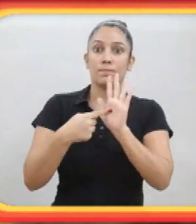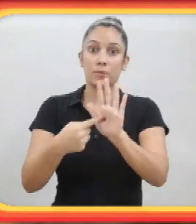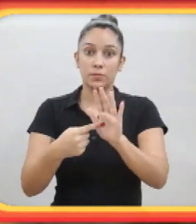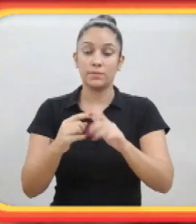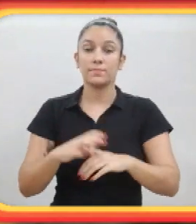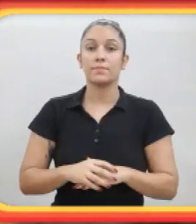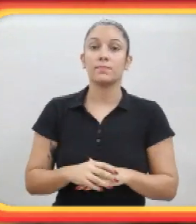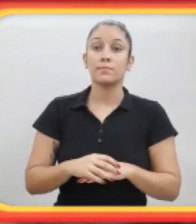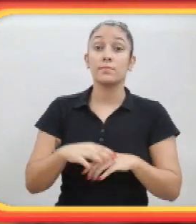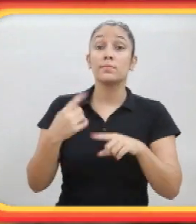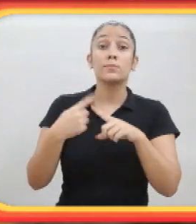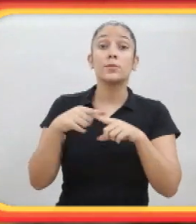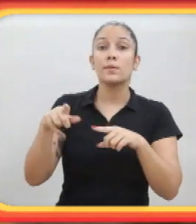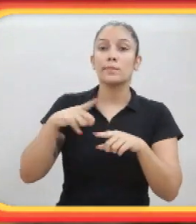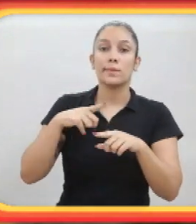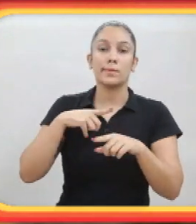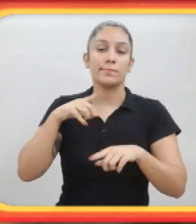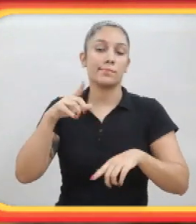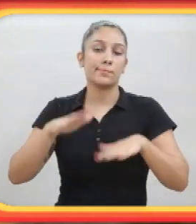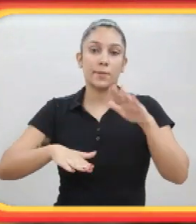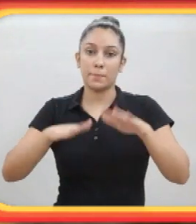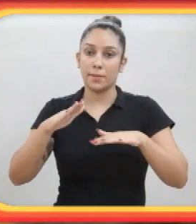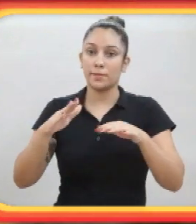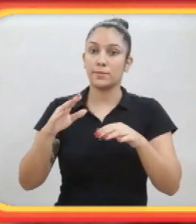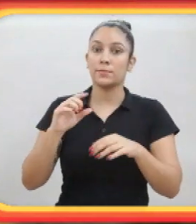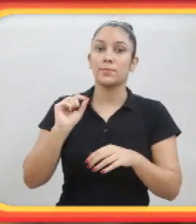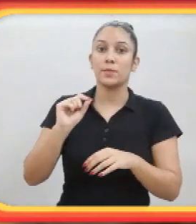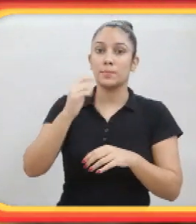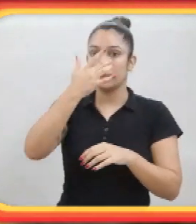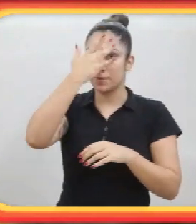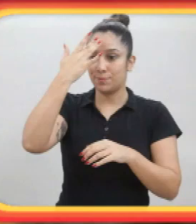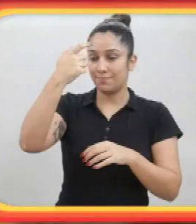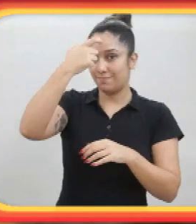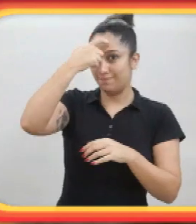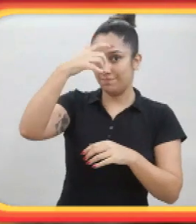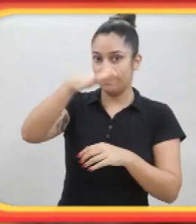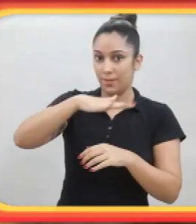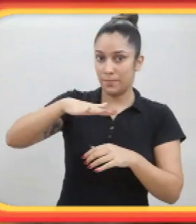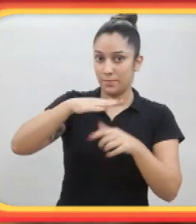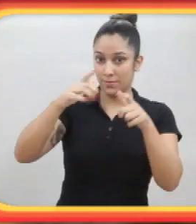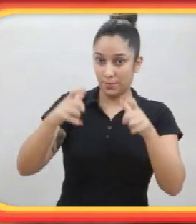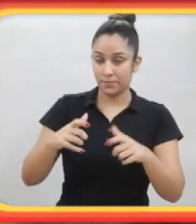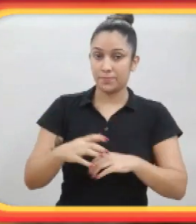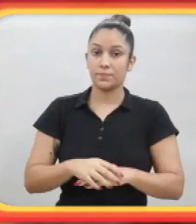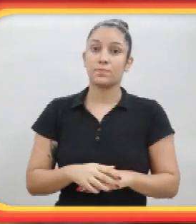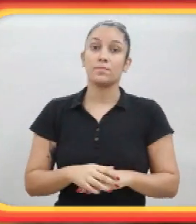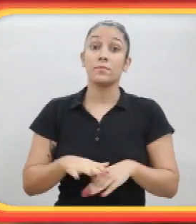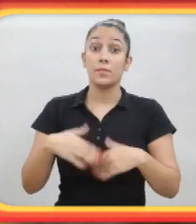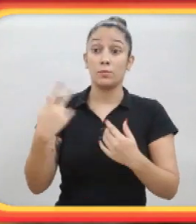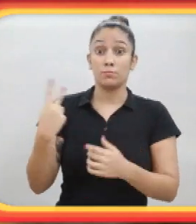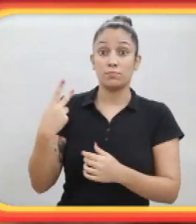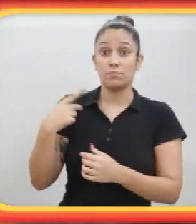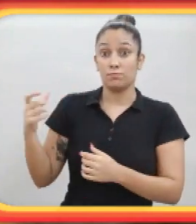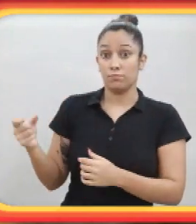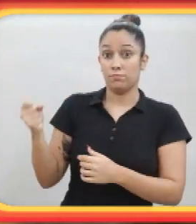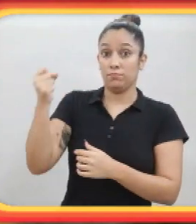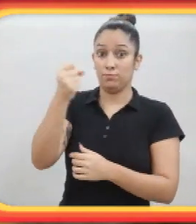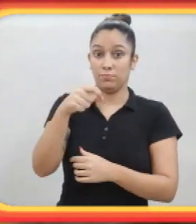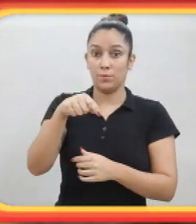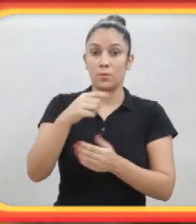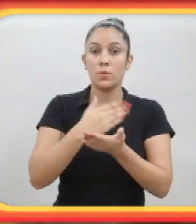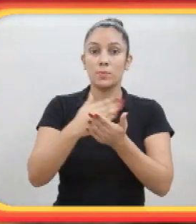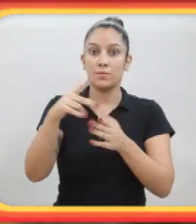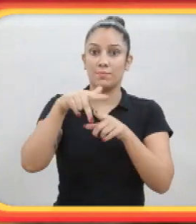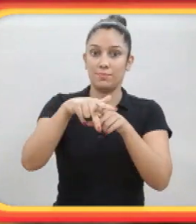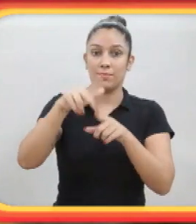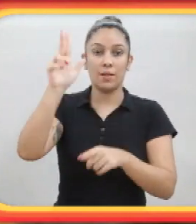E a gente se preocupava com essa questão de exploração dela, porque ela dependia dessa exploração para ter consciência do